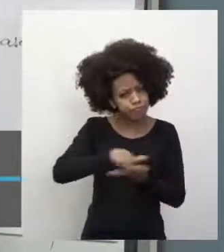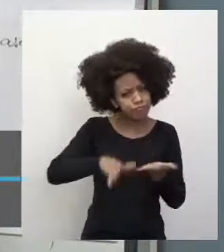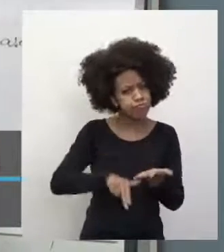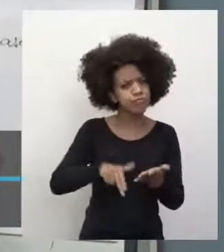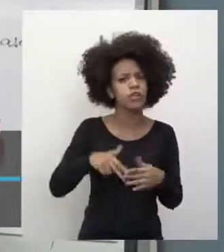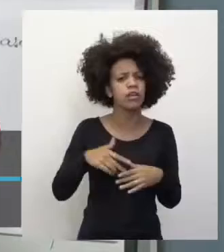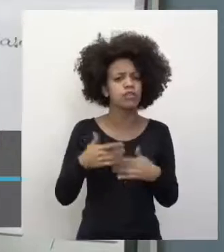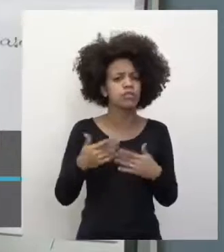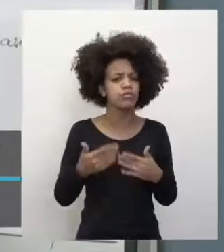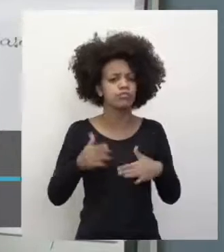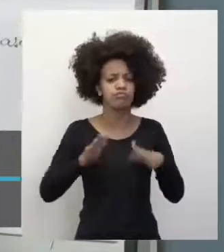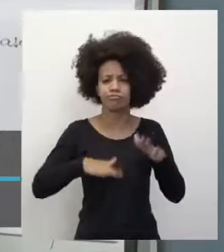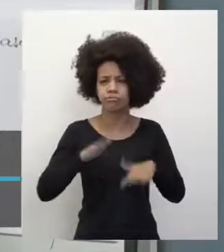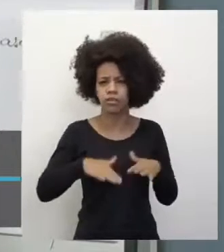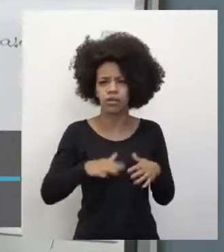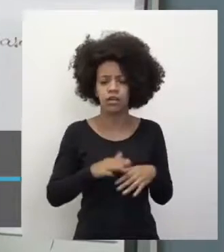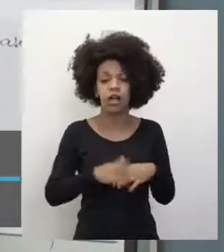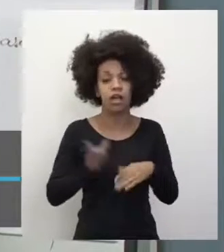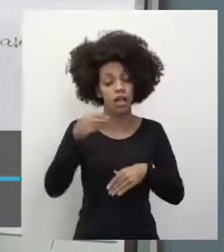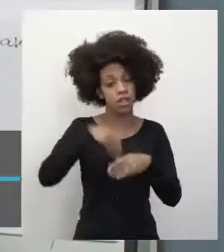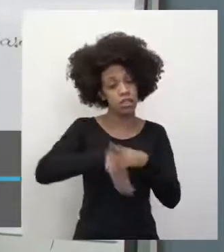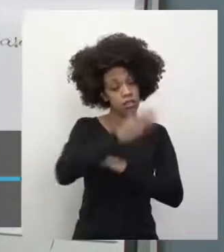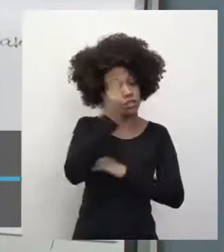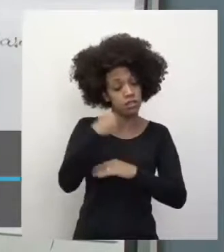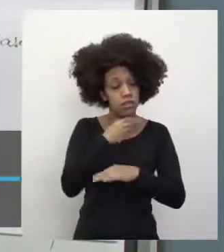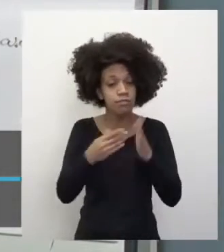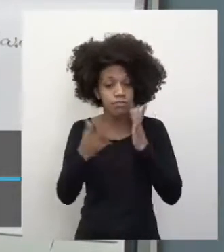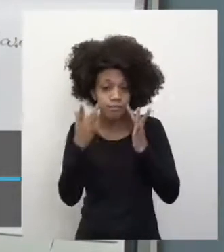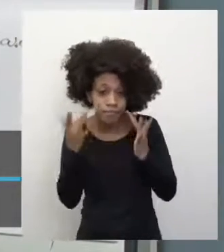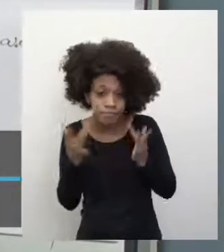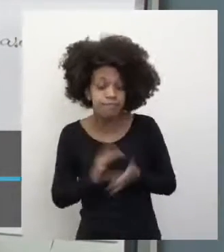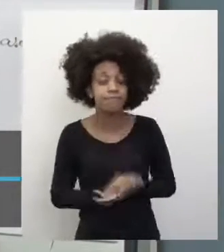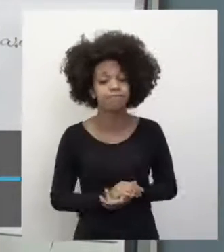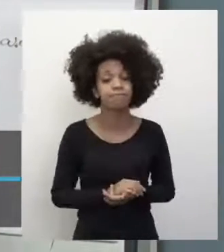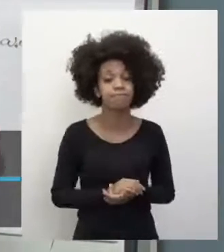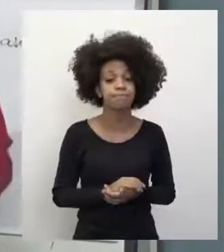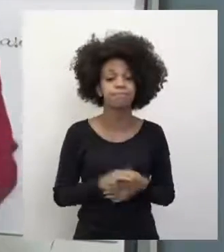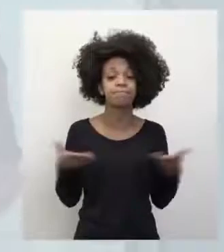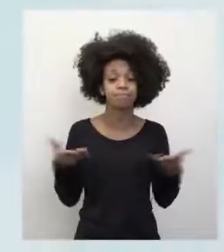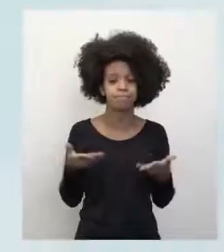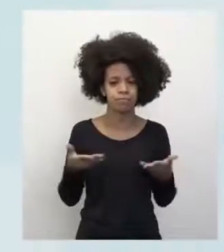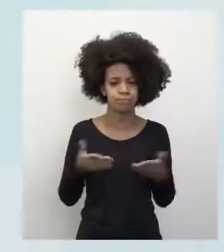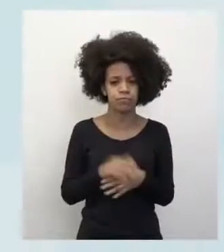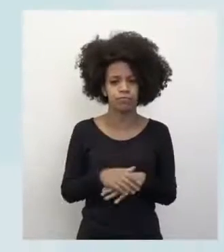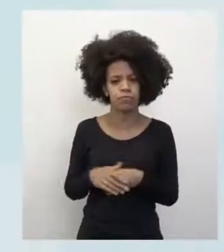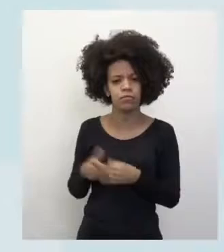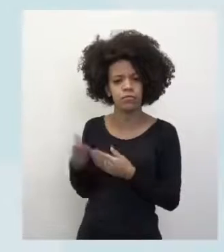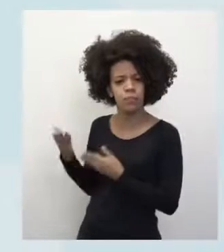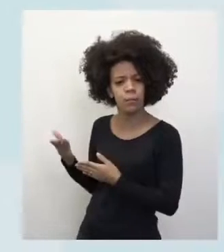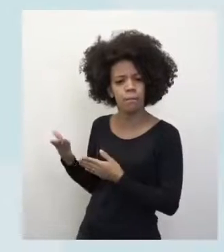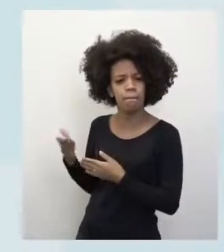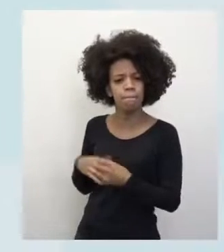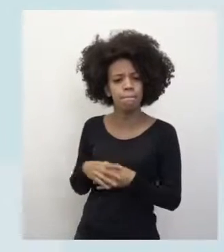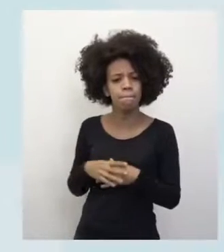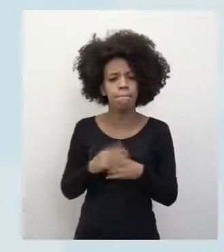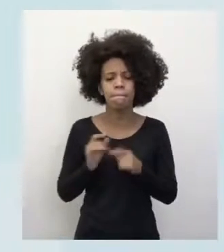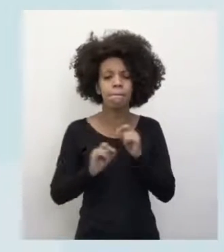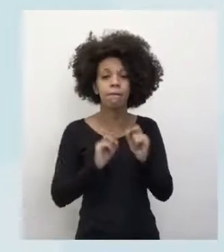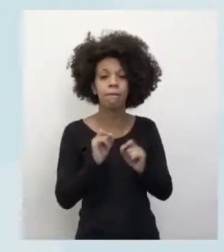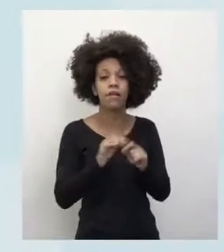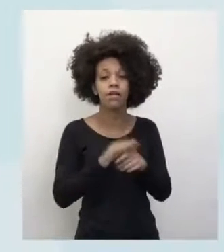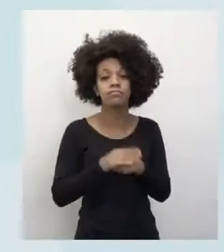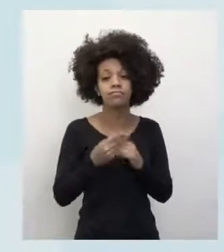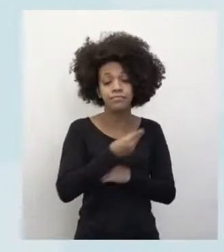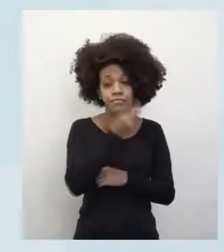de variantes aí dentro da estética teatral, certo? Então, aí agora a gente está vendo, né, um pouquinho da questão de